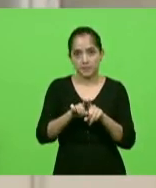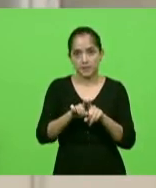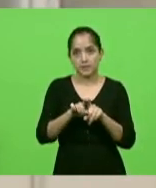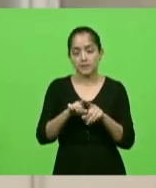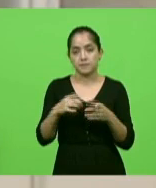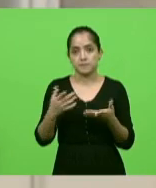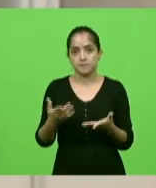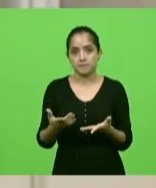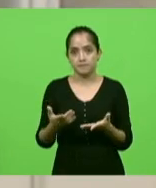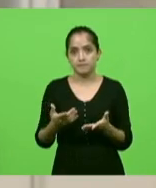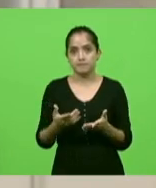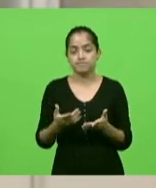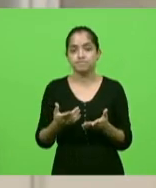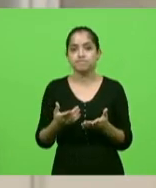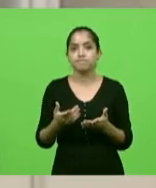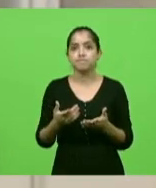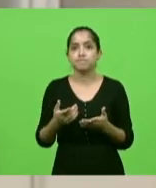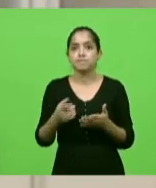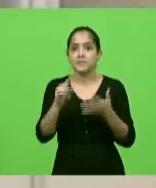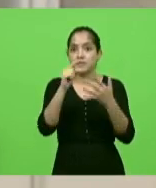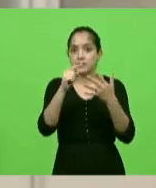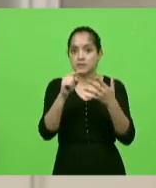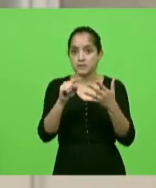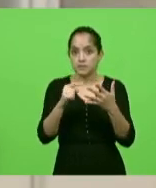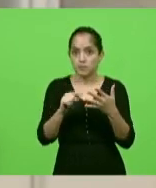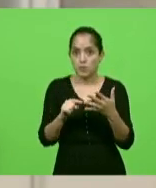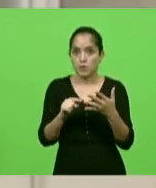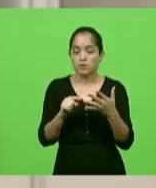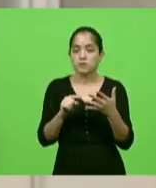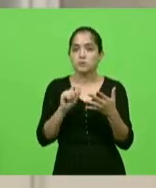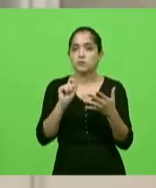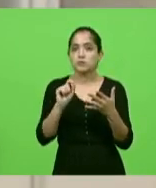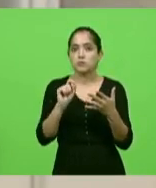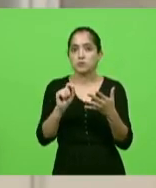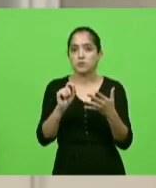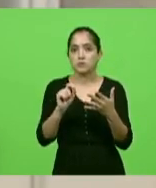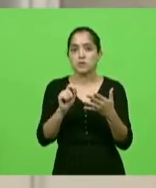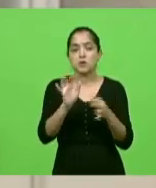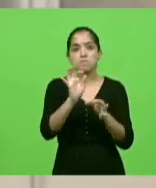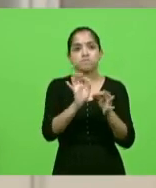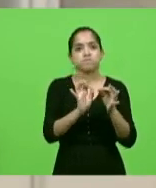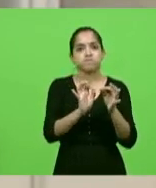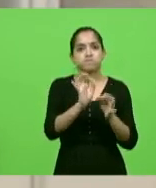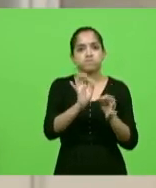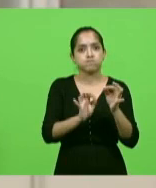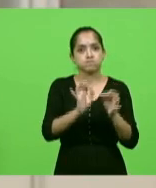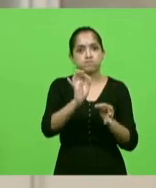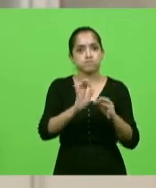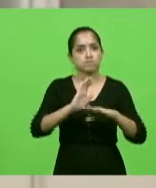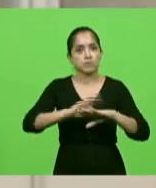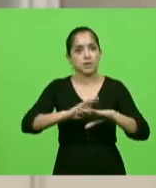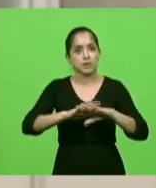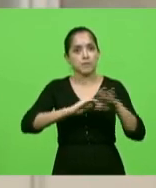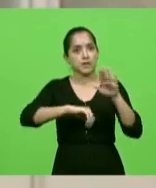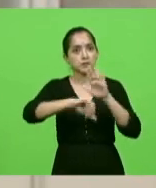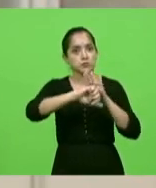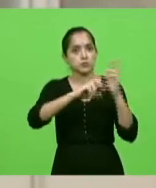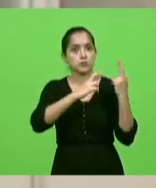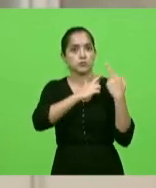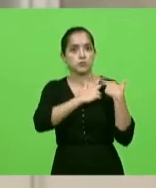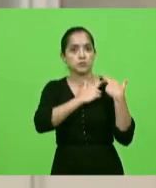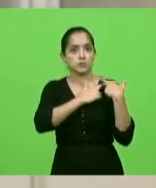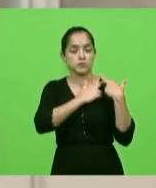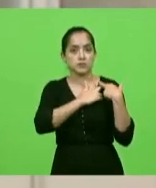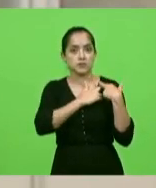nesse tópico não diviso a presença de justa causa para a prática do crime de